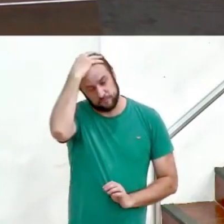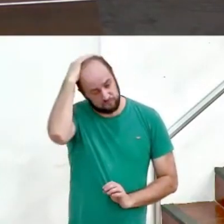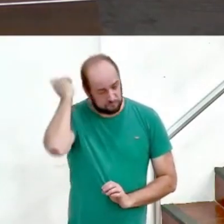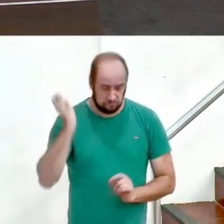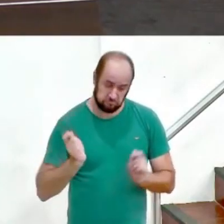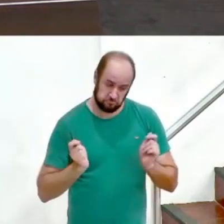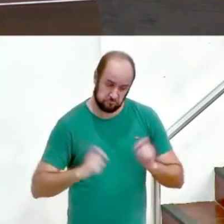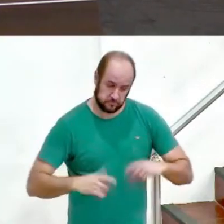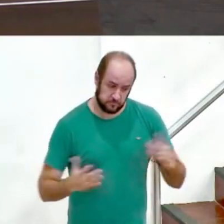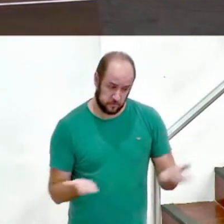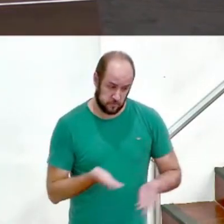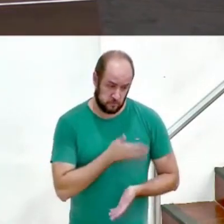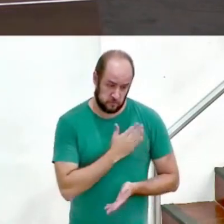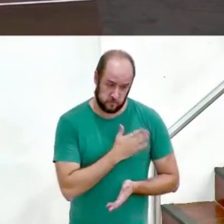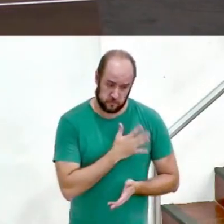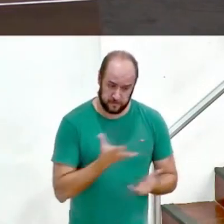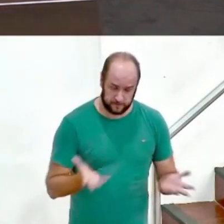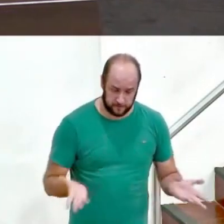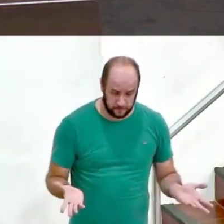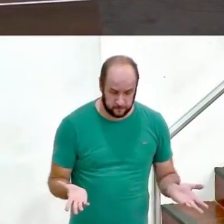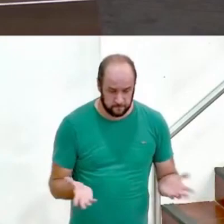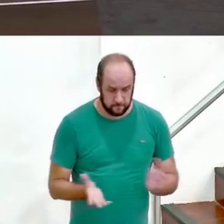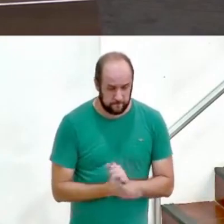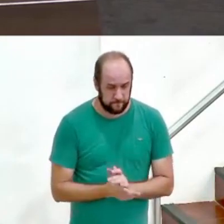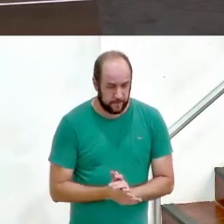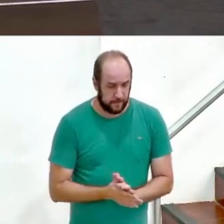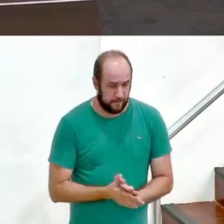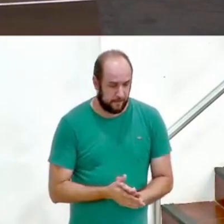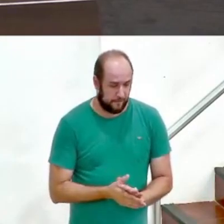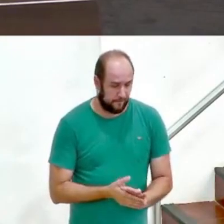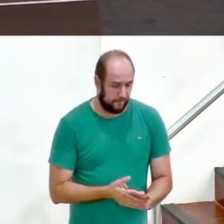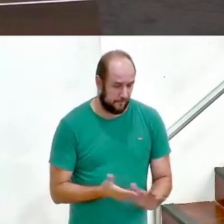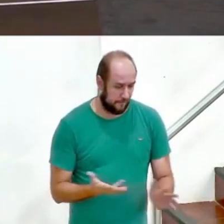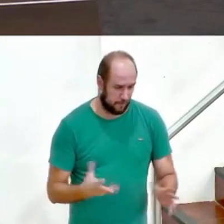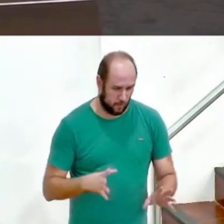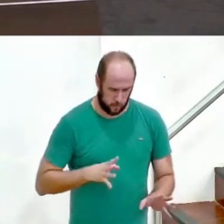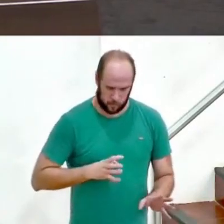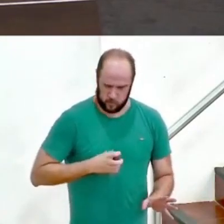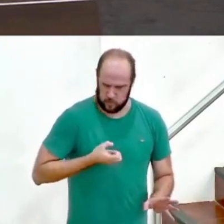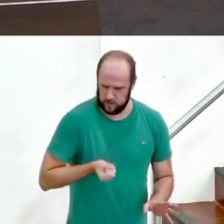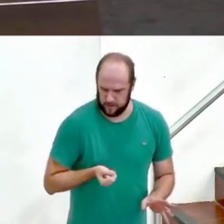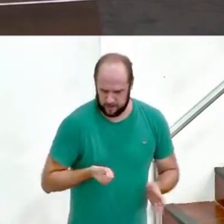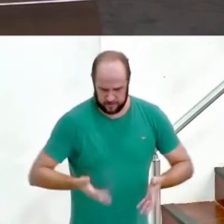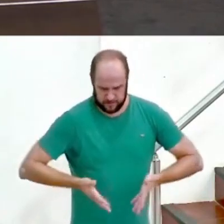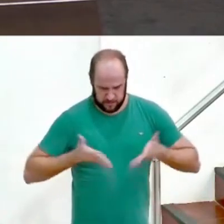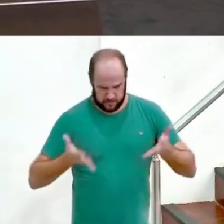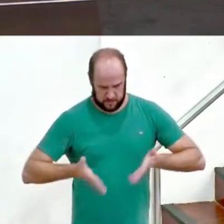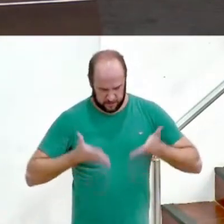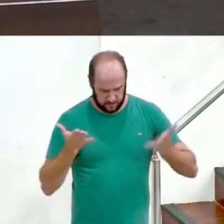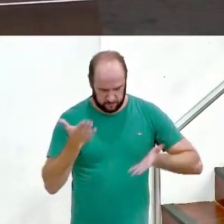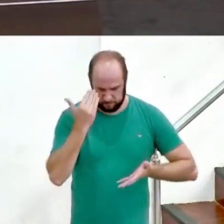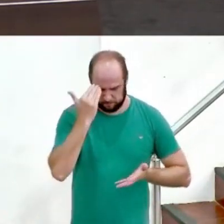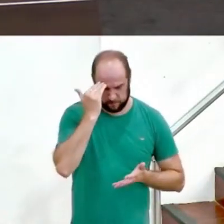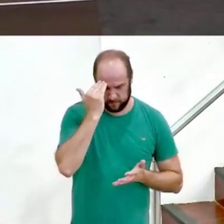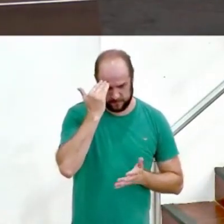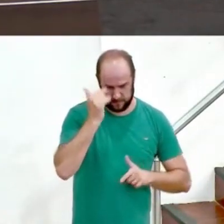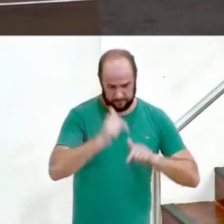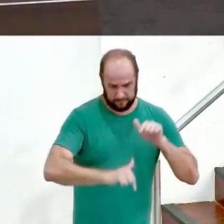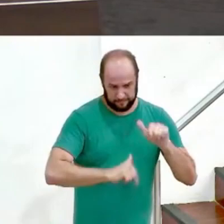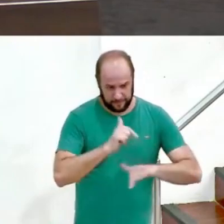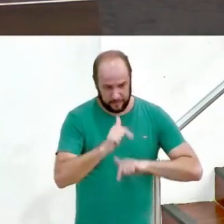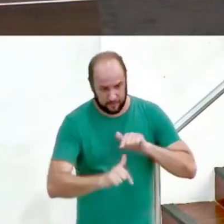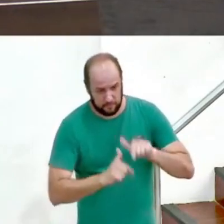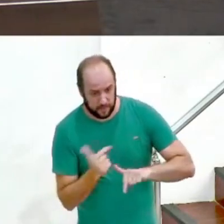eles estivessem com o coração cheio, digamos, de coragem, de ânimo, por entender que o trabalho deles